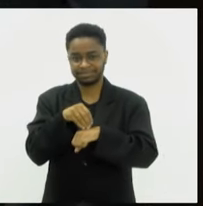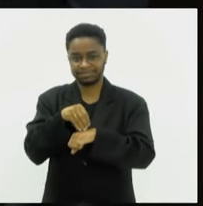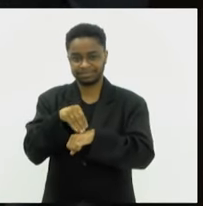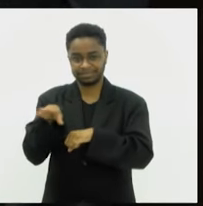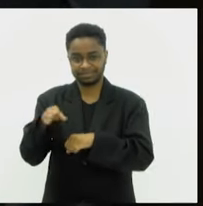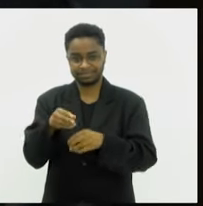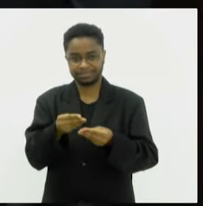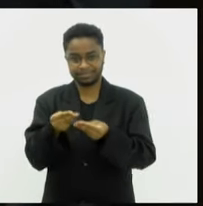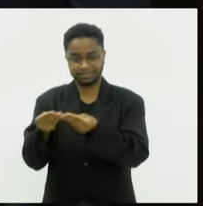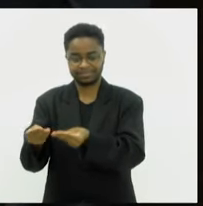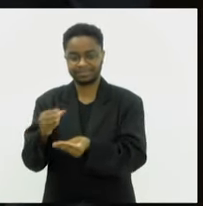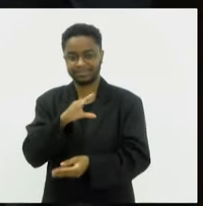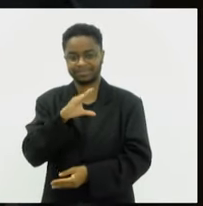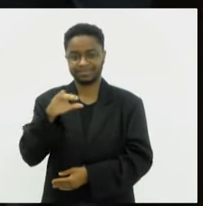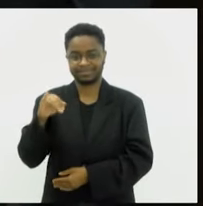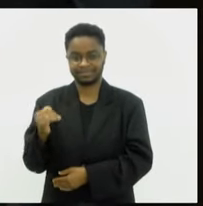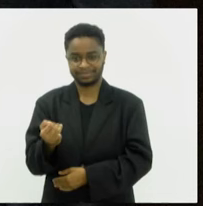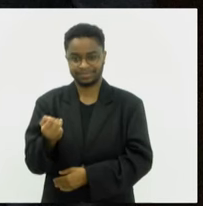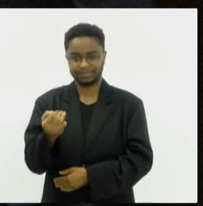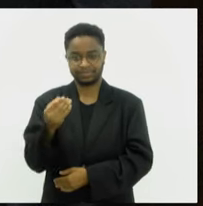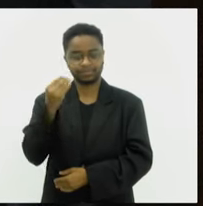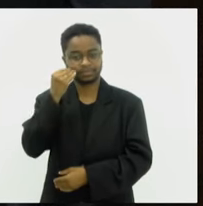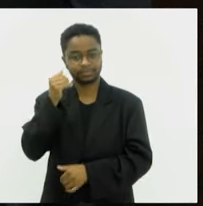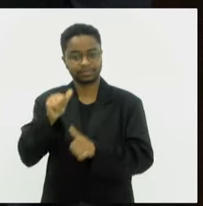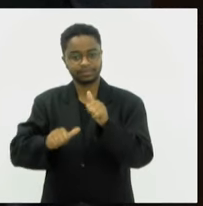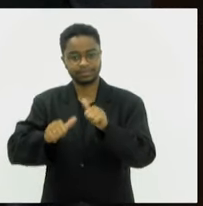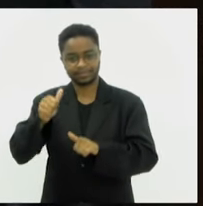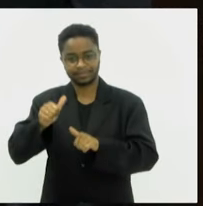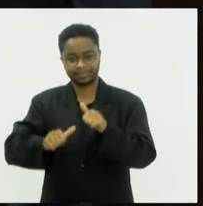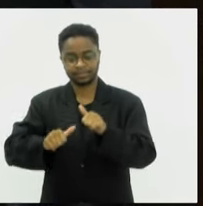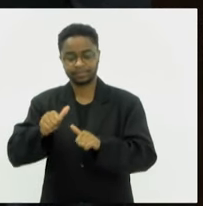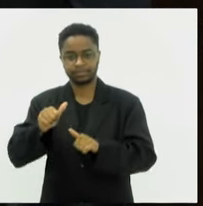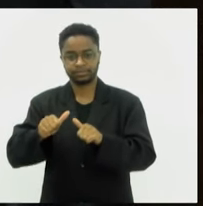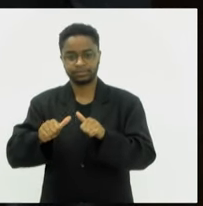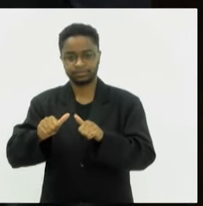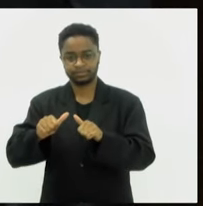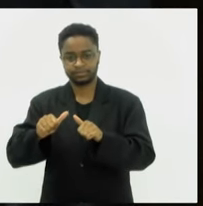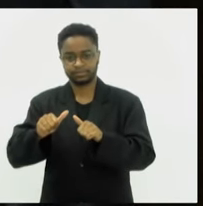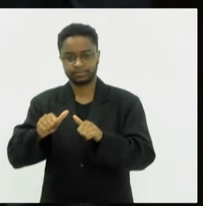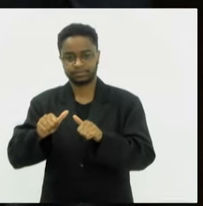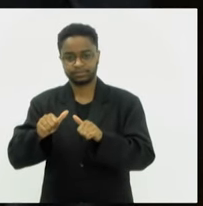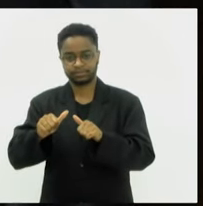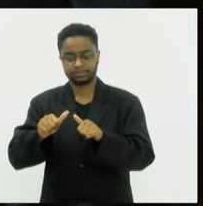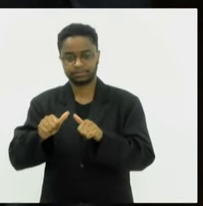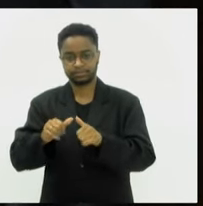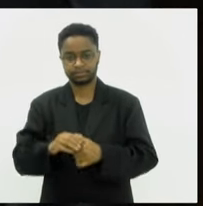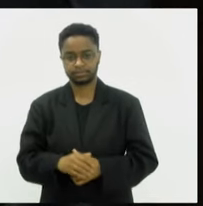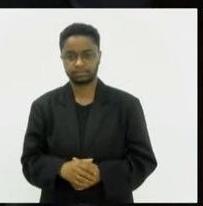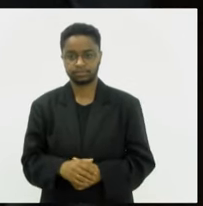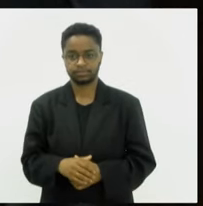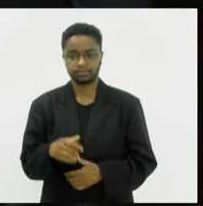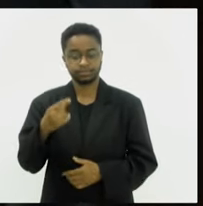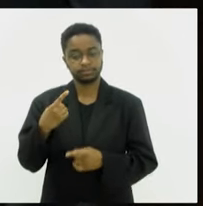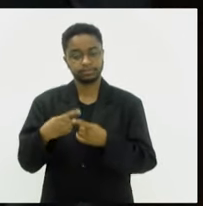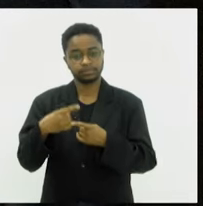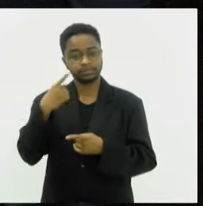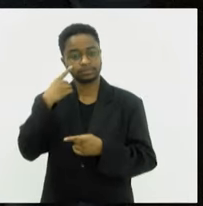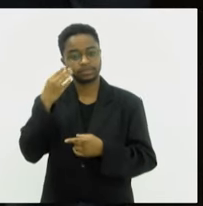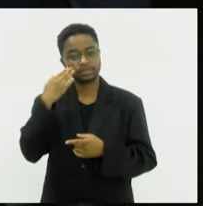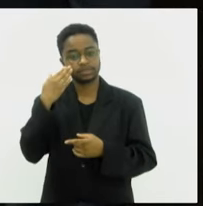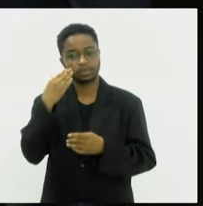CCJ para ela examinar, tendo em vista a ação civil